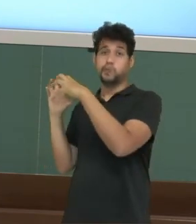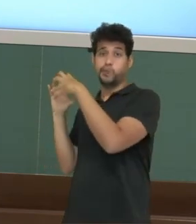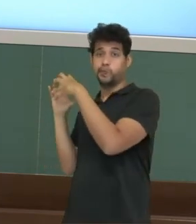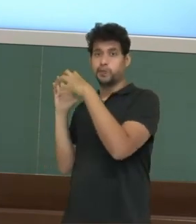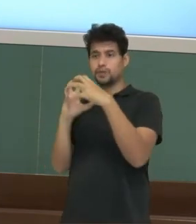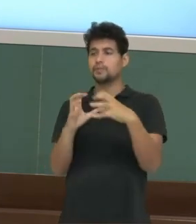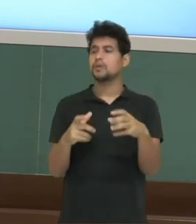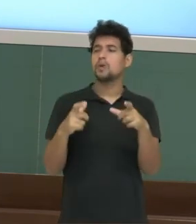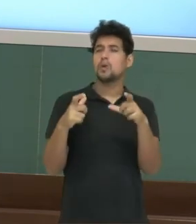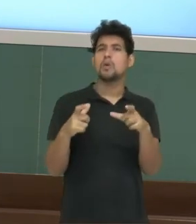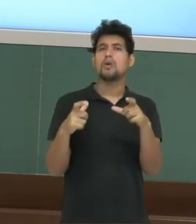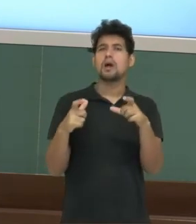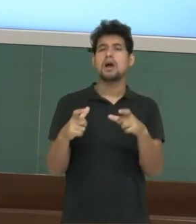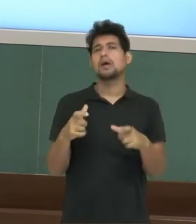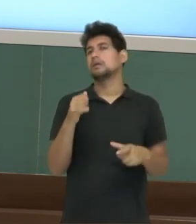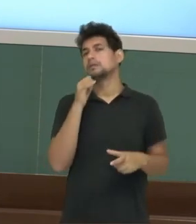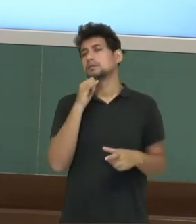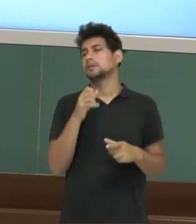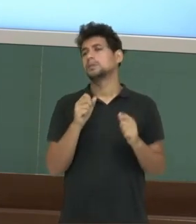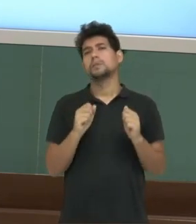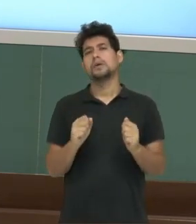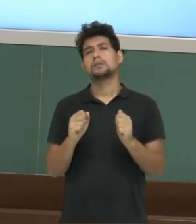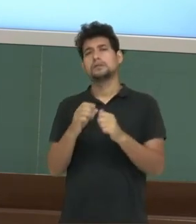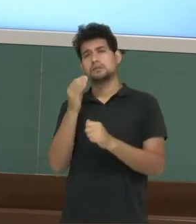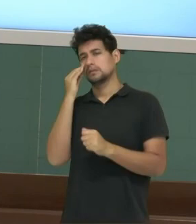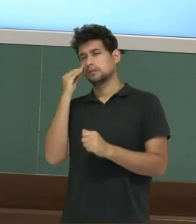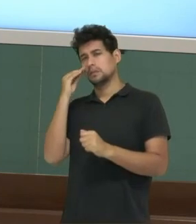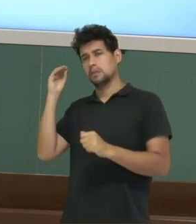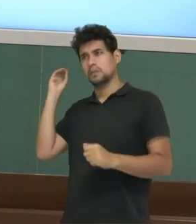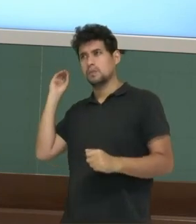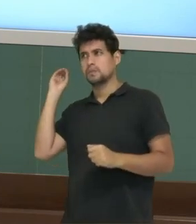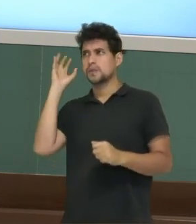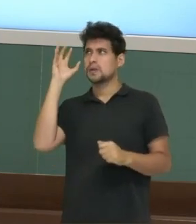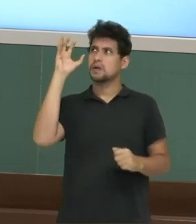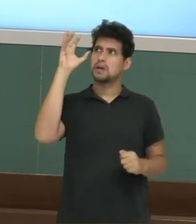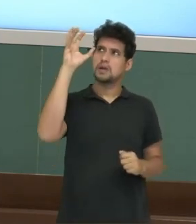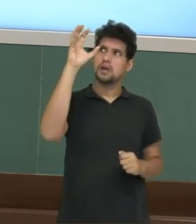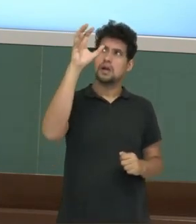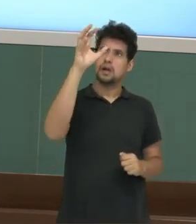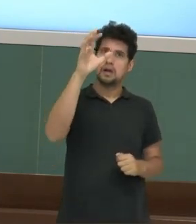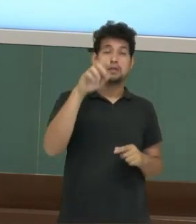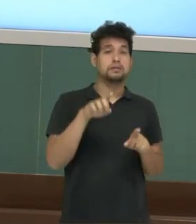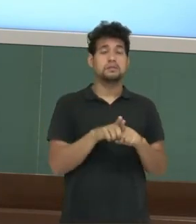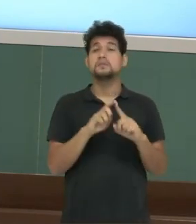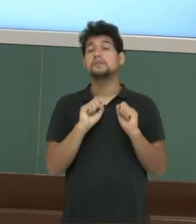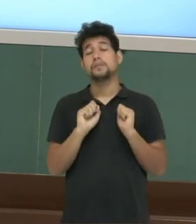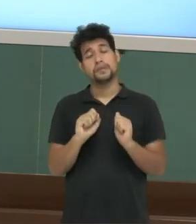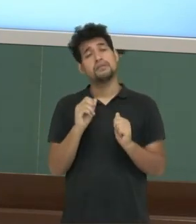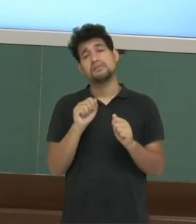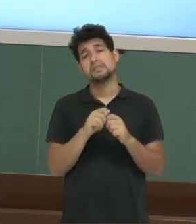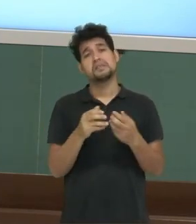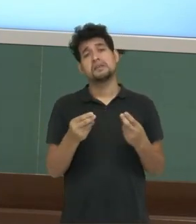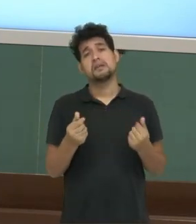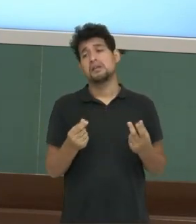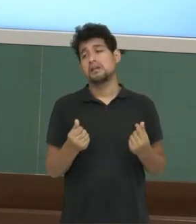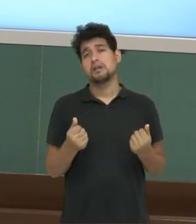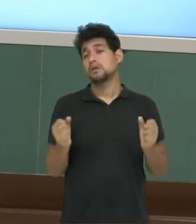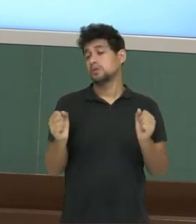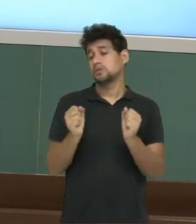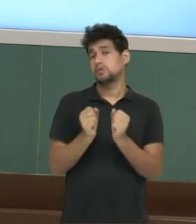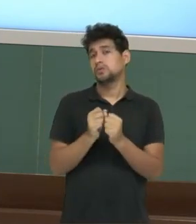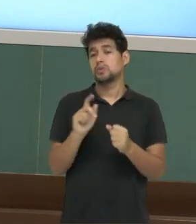para um lugar, procure um lugar aí onde você possa arremessar ou lançar. Você pode fazer isso até aí junto com